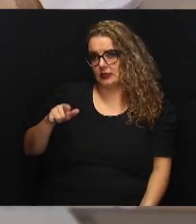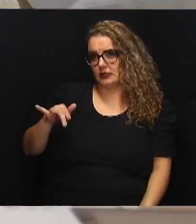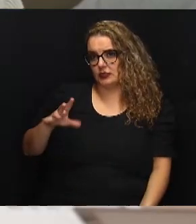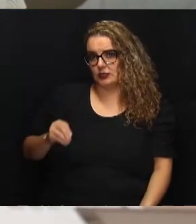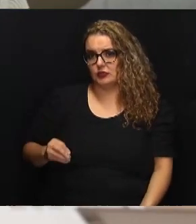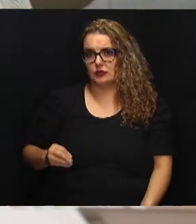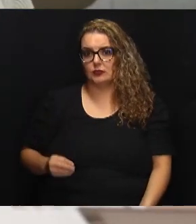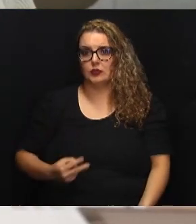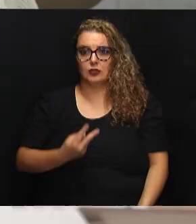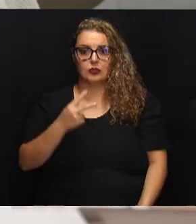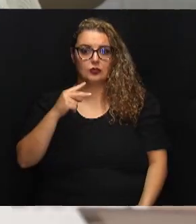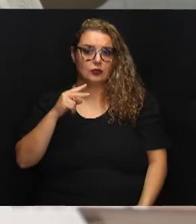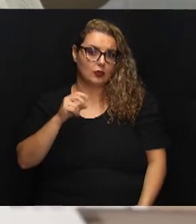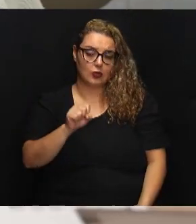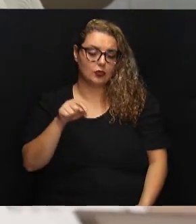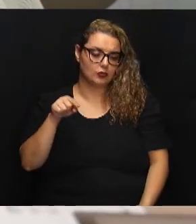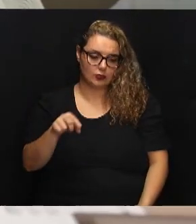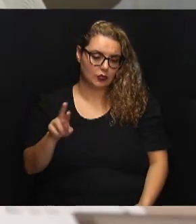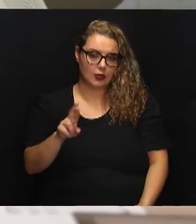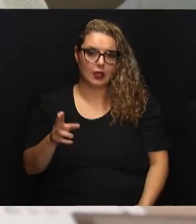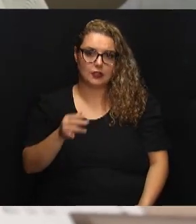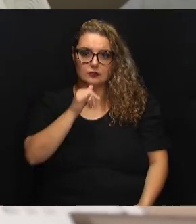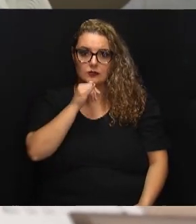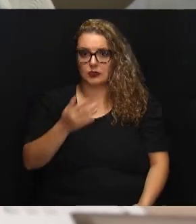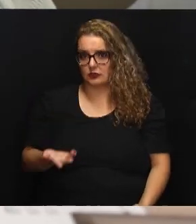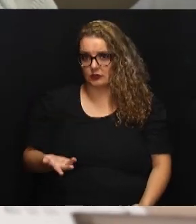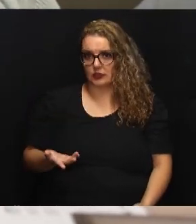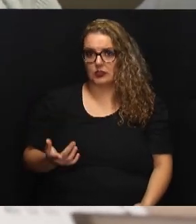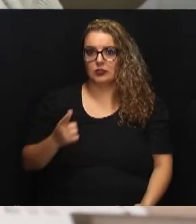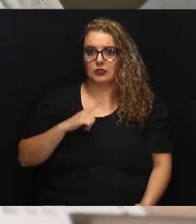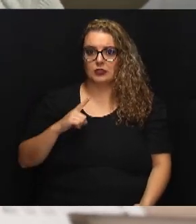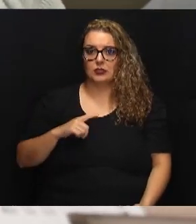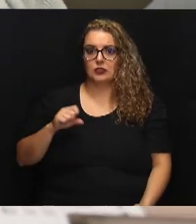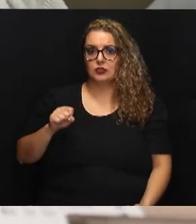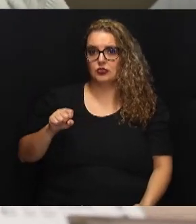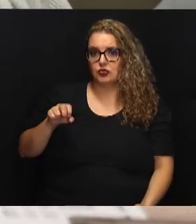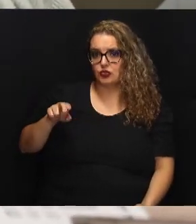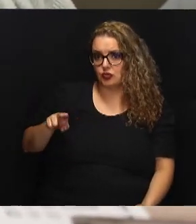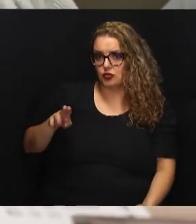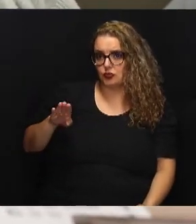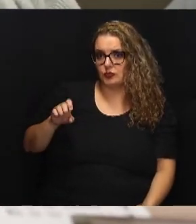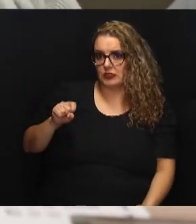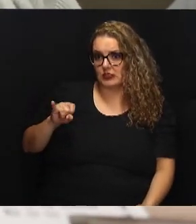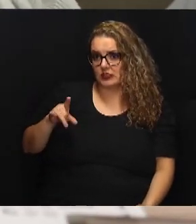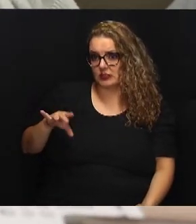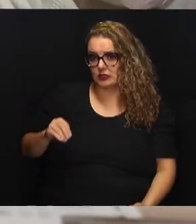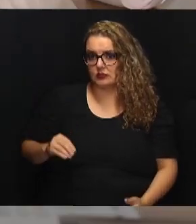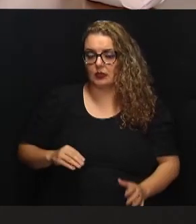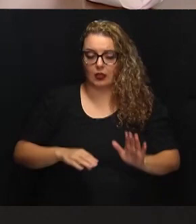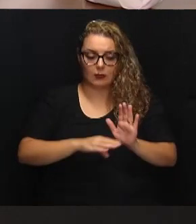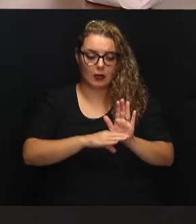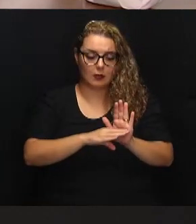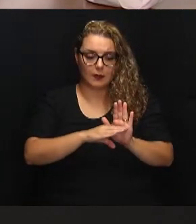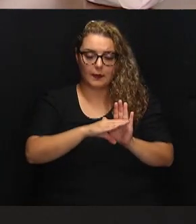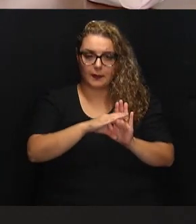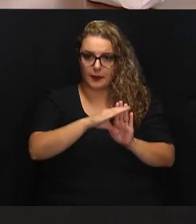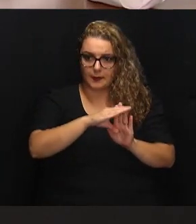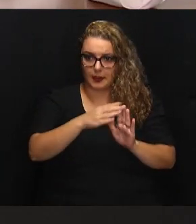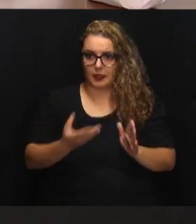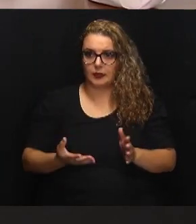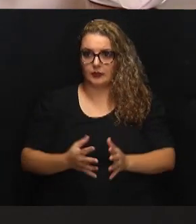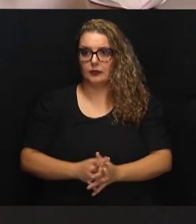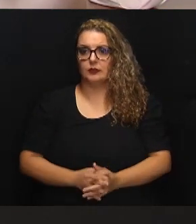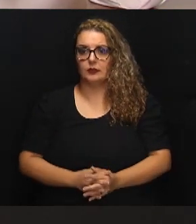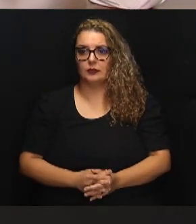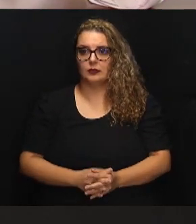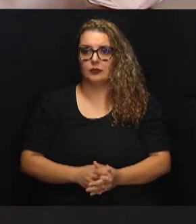né? Então você tem subsídios, e são subsídios escalonados. Então você começa